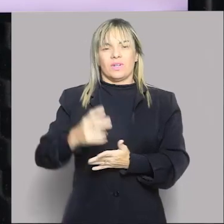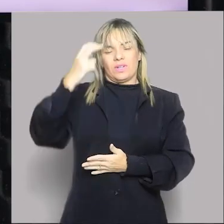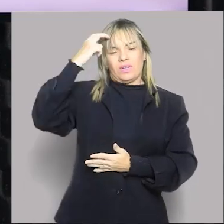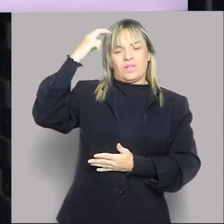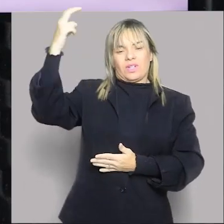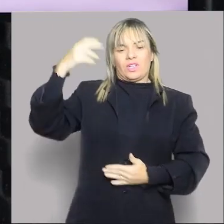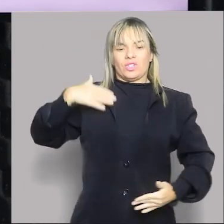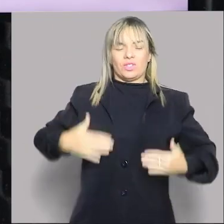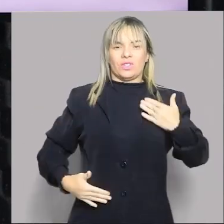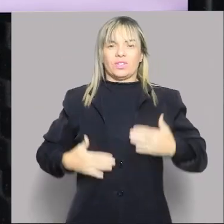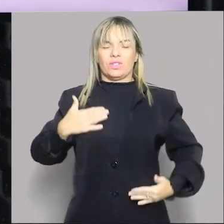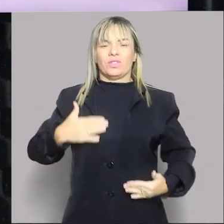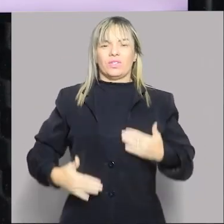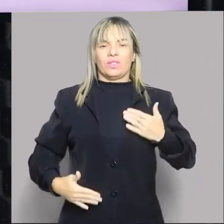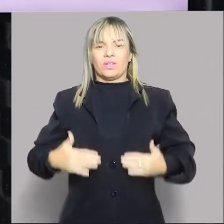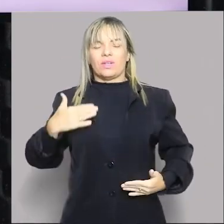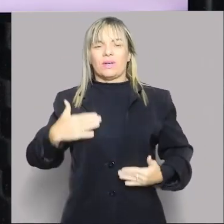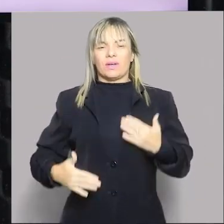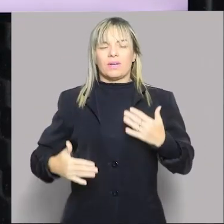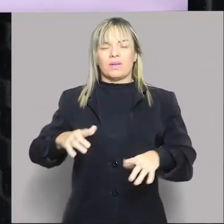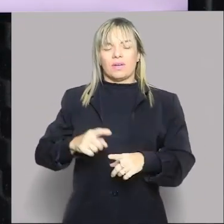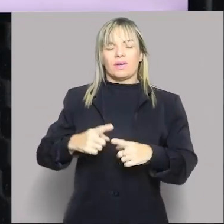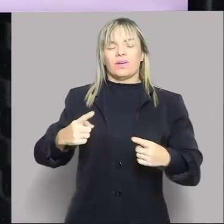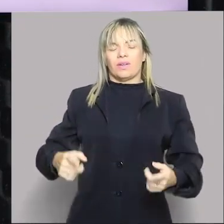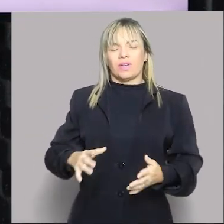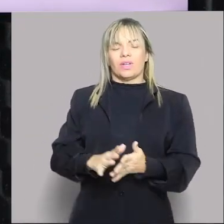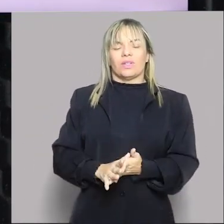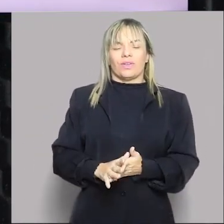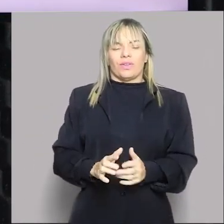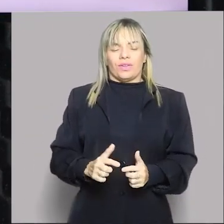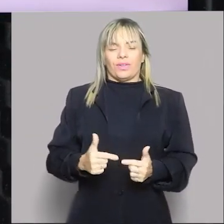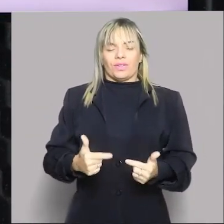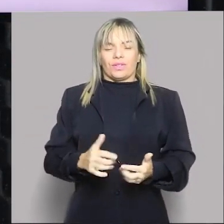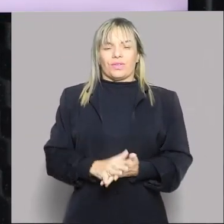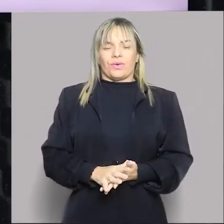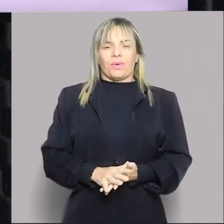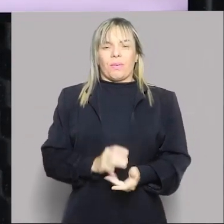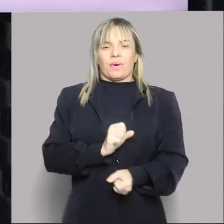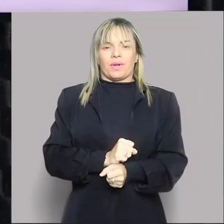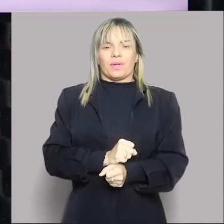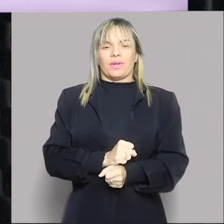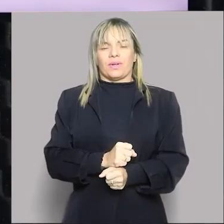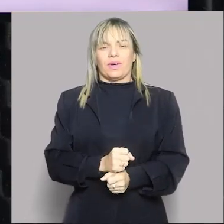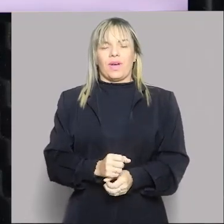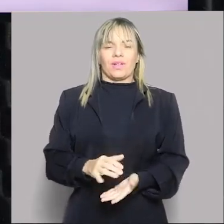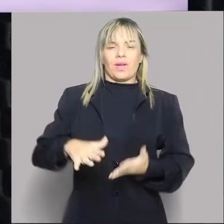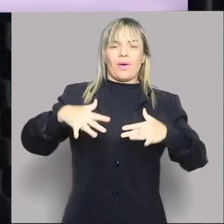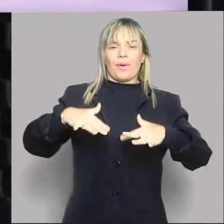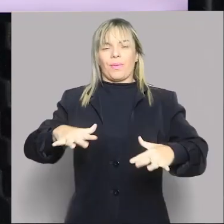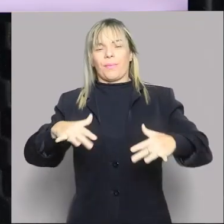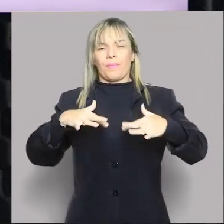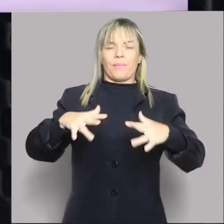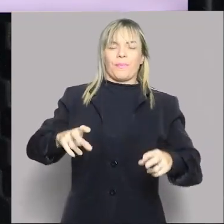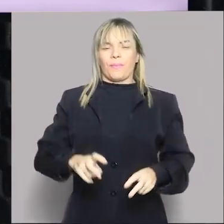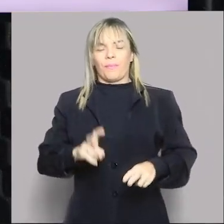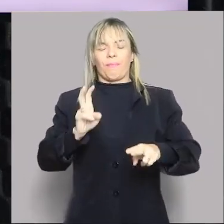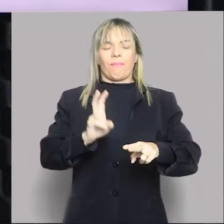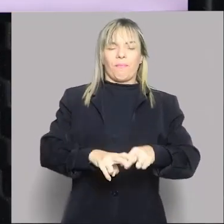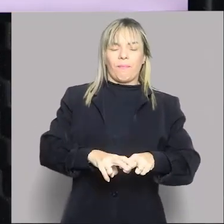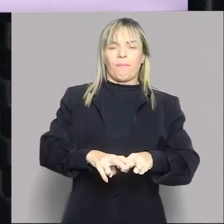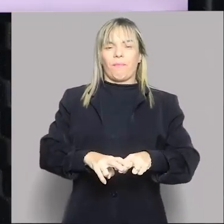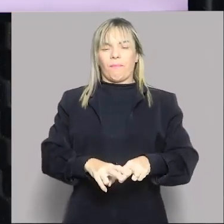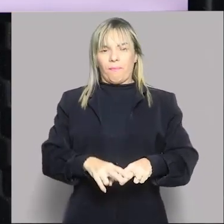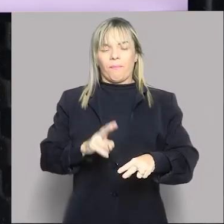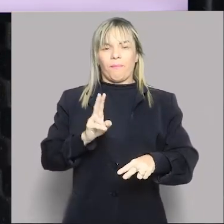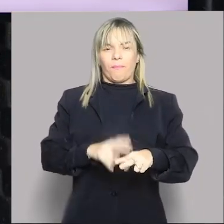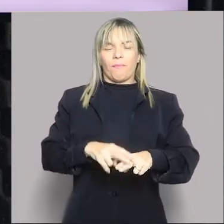música está aqui, mesmo que tu tente. Aí teu corpo está assim, ó. Né? Daqui a pouco alguém já faz isso aqui, faz aquilo ali, ou então senta, tá o pezinho batendo.